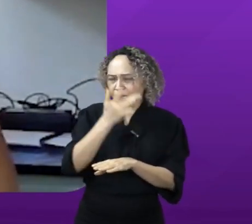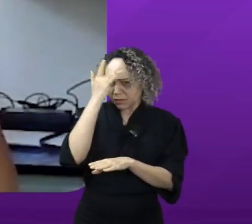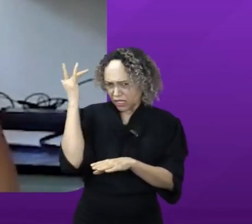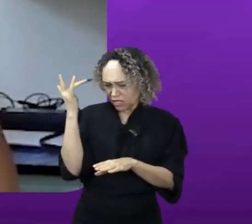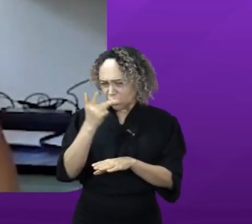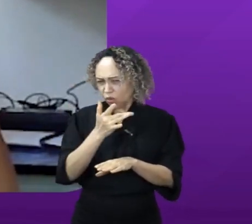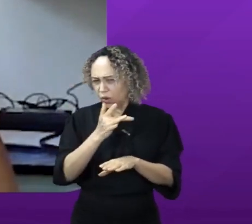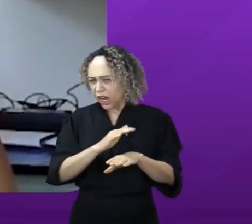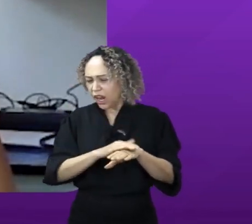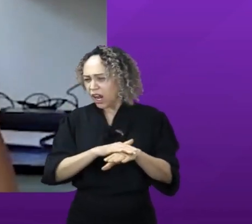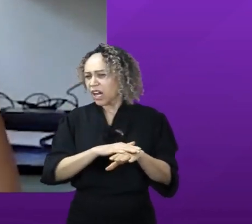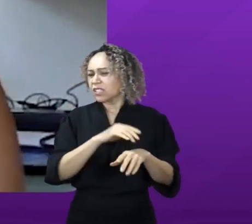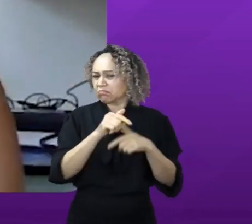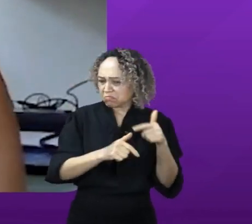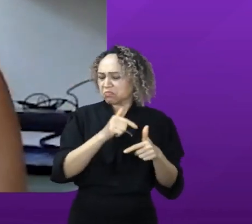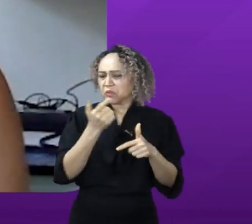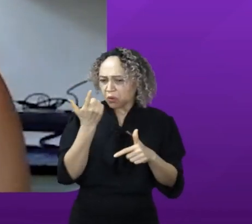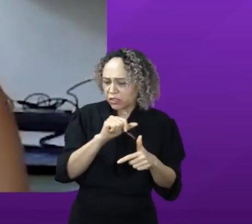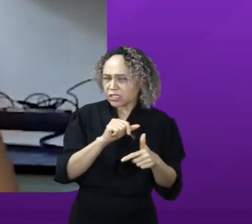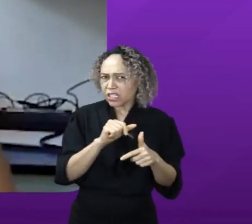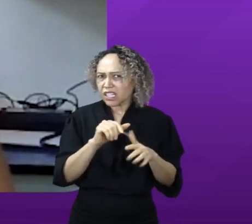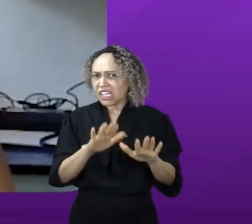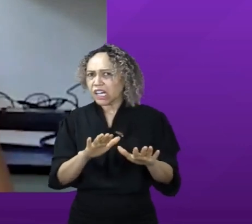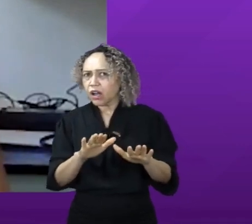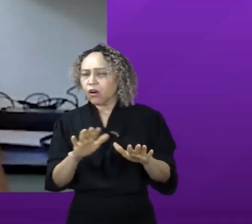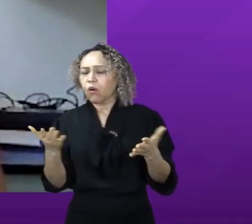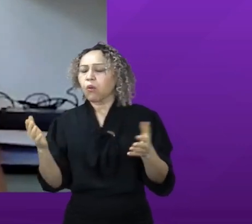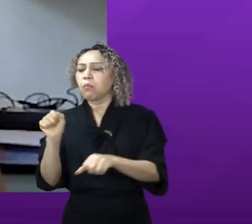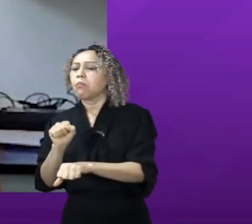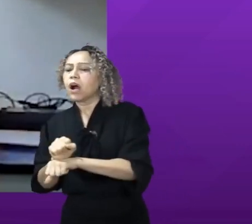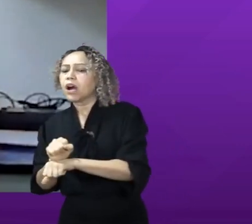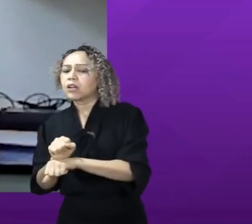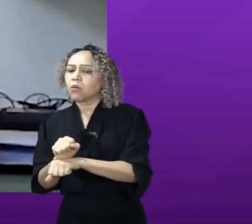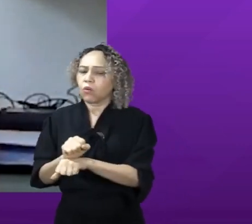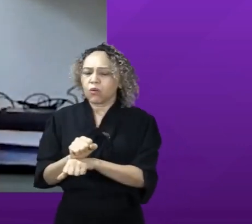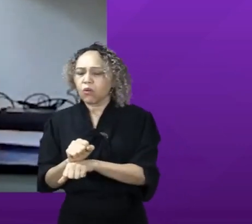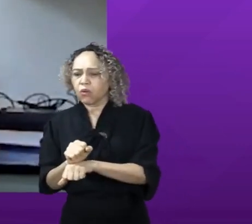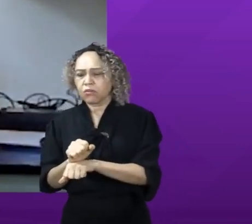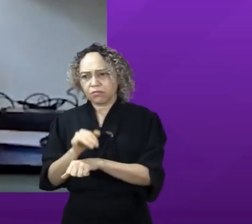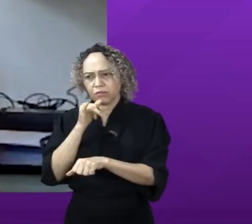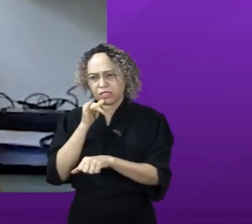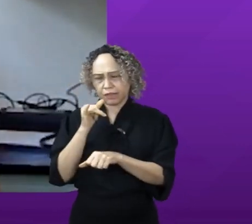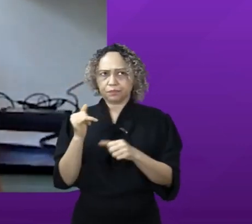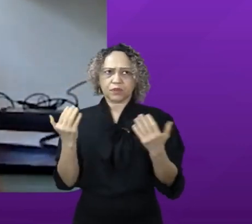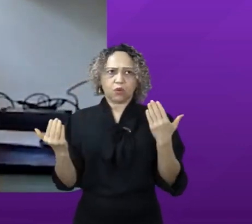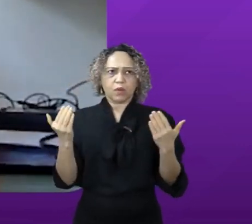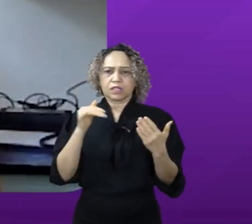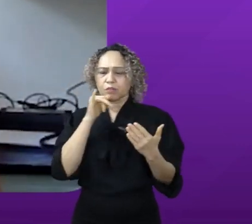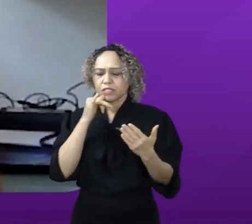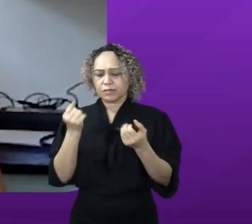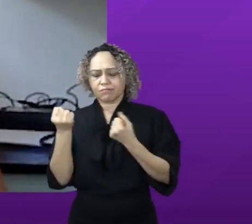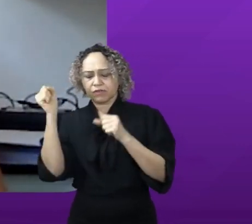mais fazer, ou se ela não faz porque ela nunca fez. A gente também tem que avaliar isso. Então, a comparação dessa perda é com